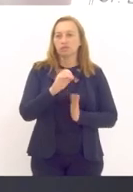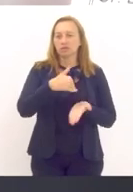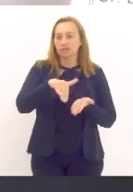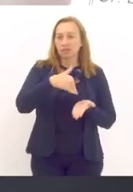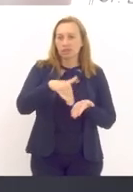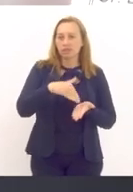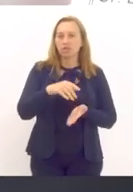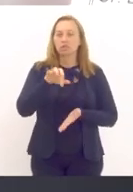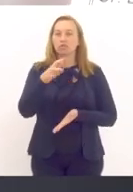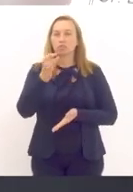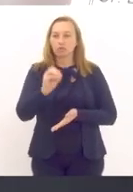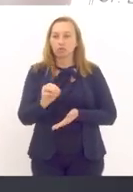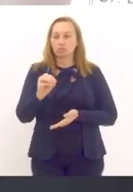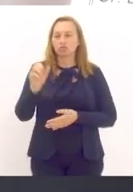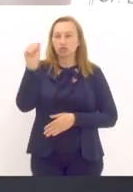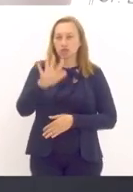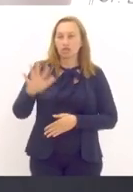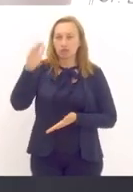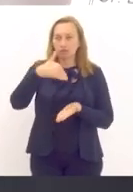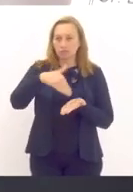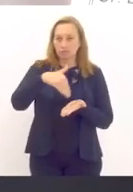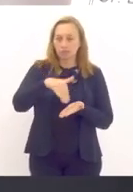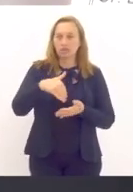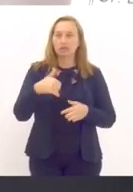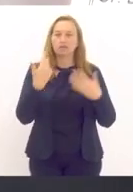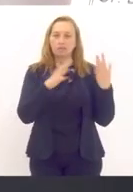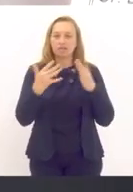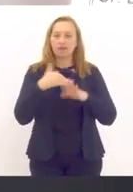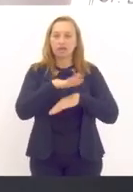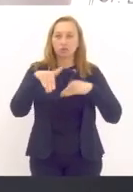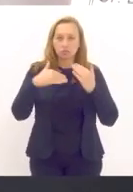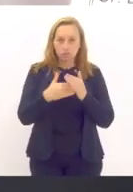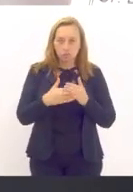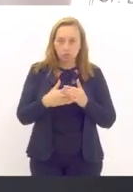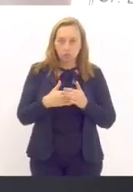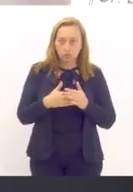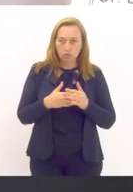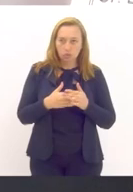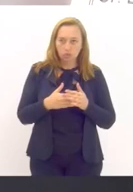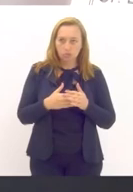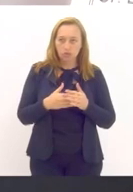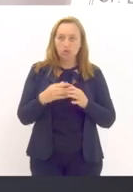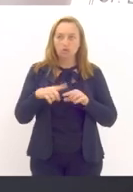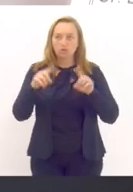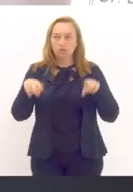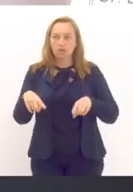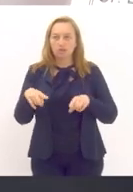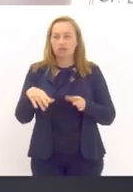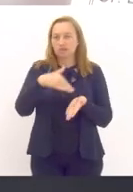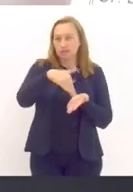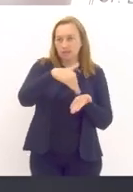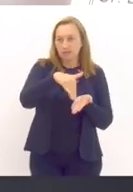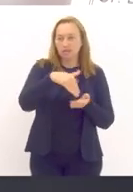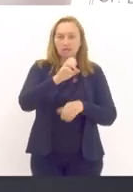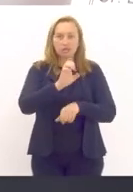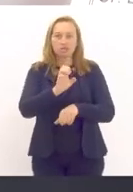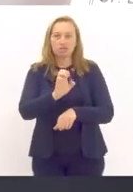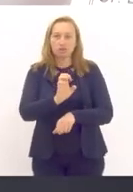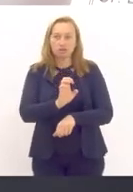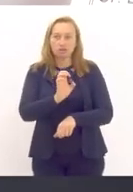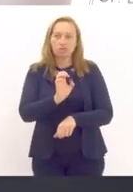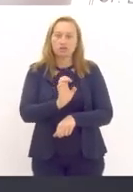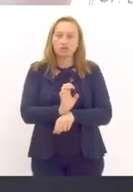Schettini, subsecretário-geral de Fazenda. Saudar também aqui a todos os colaboradores da Secretaria Estadual de